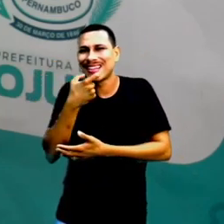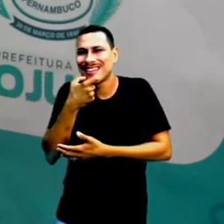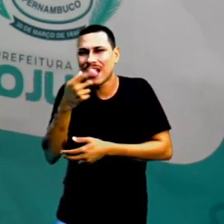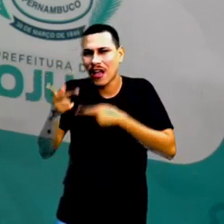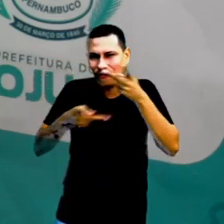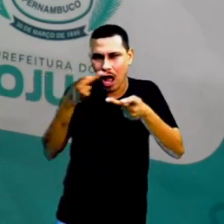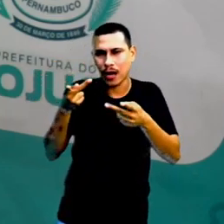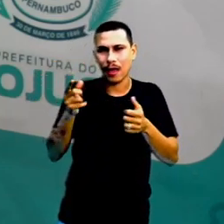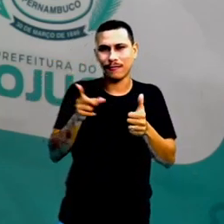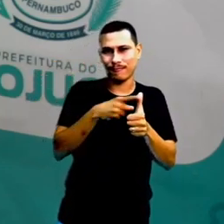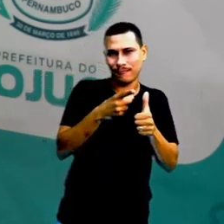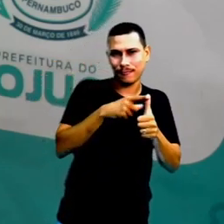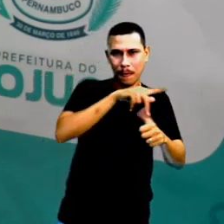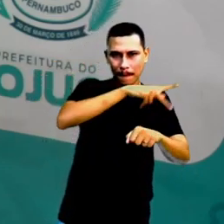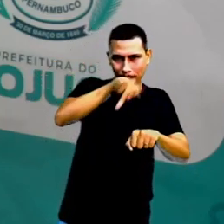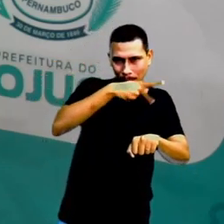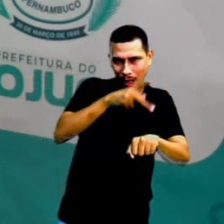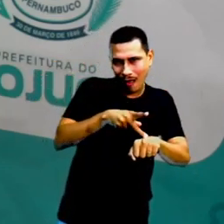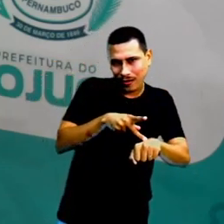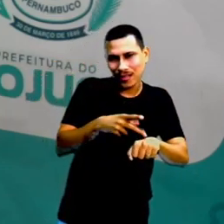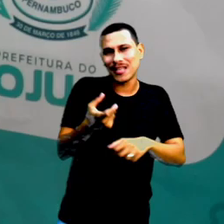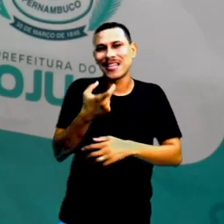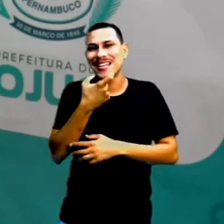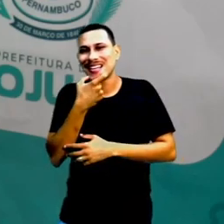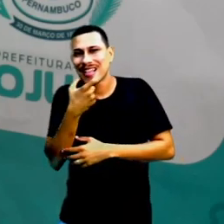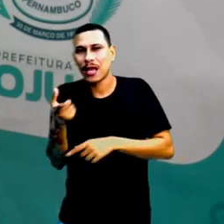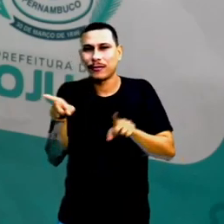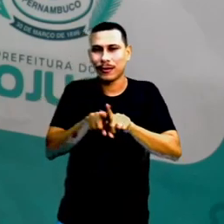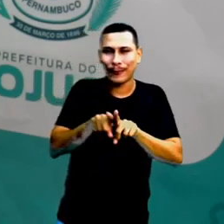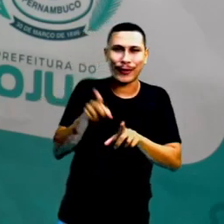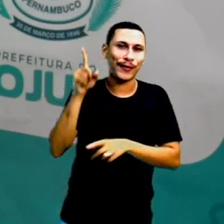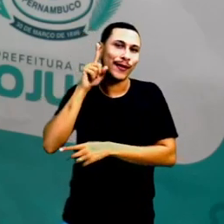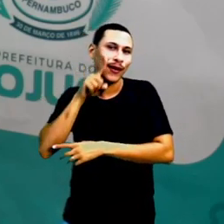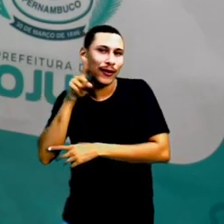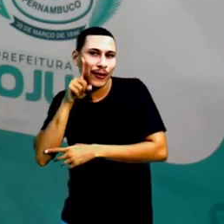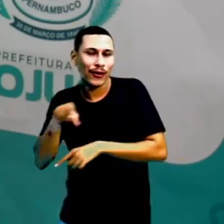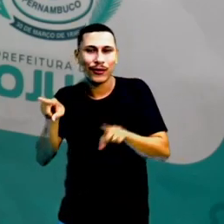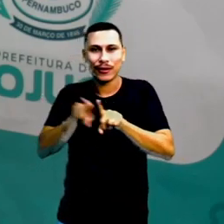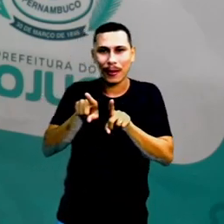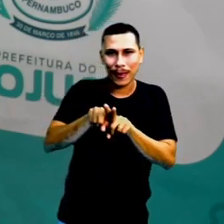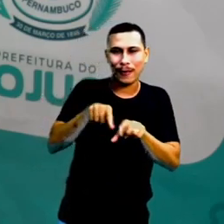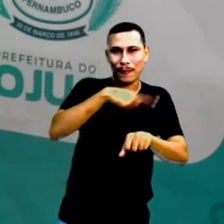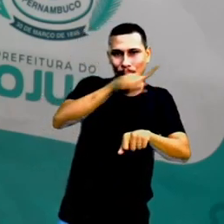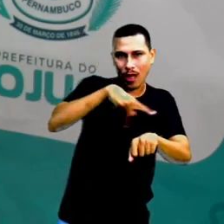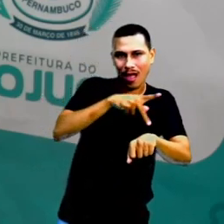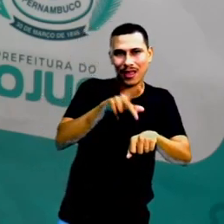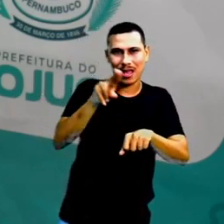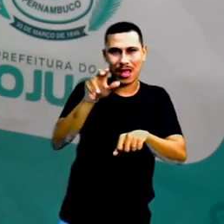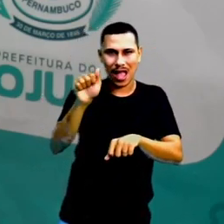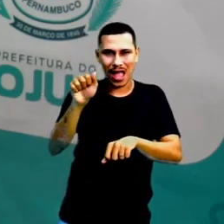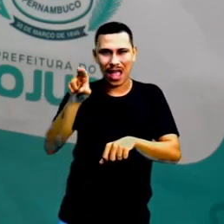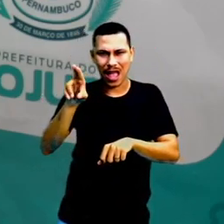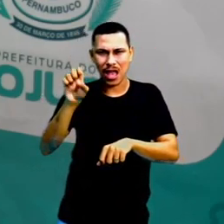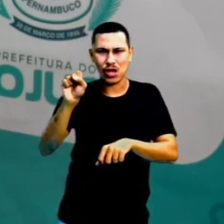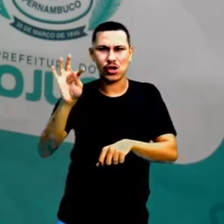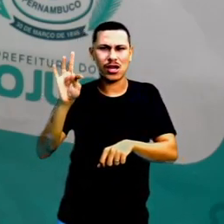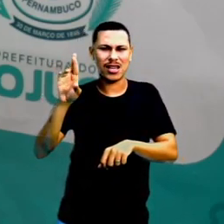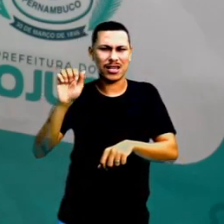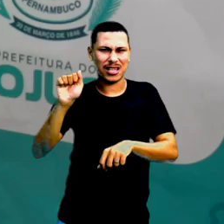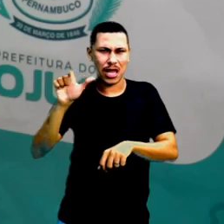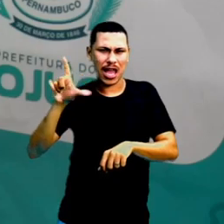nós temos aí a Inglaterra, Estados Unidos e Austrália. Também temos o Canadá. Mas a